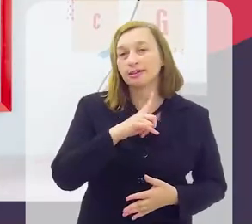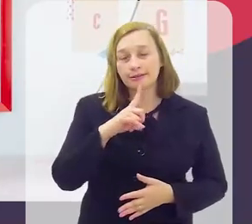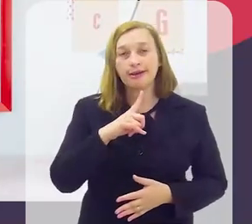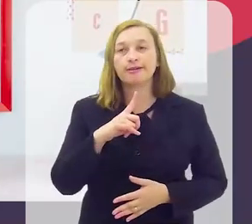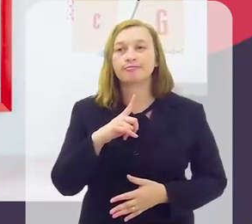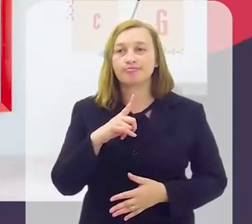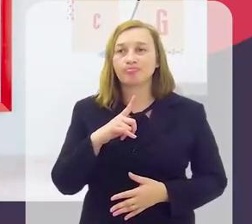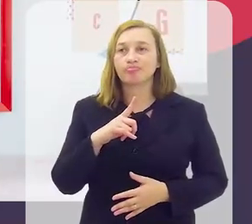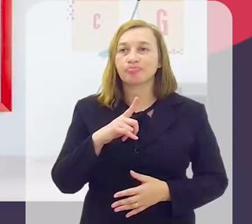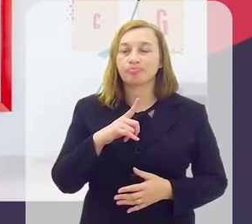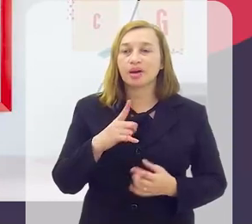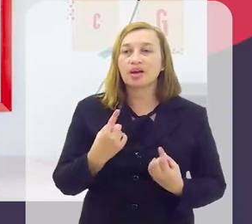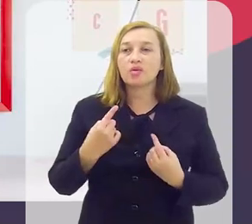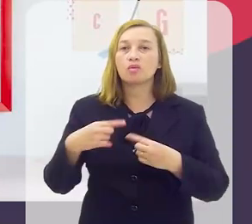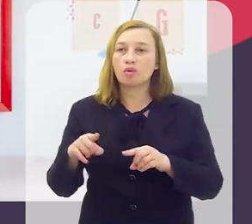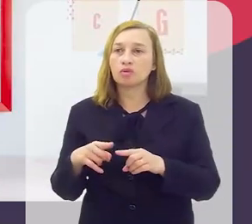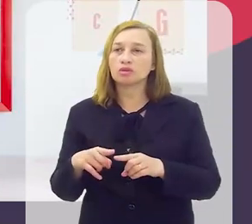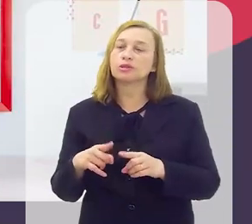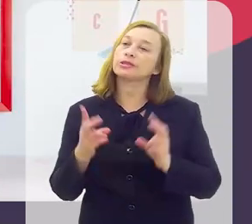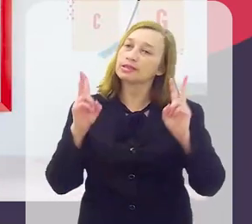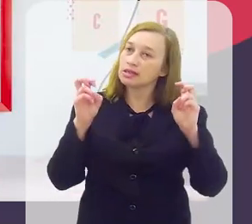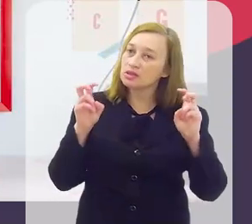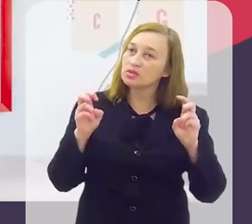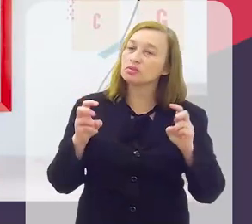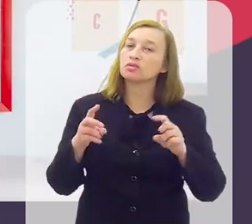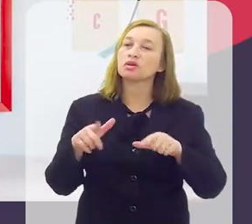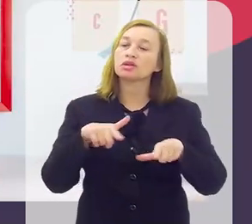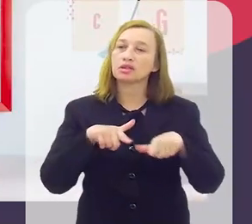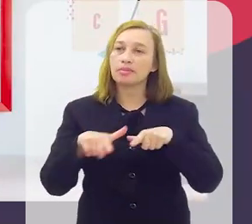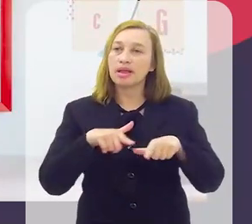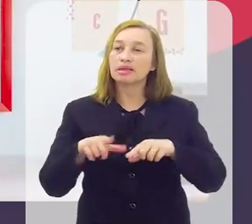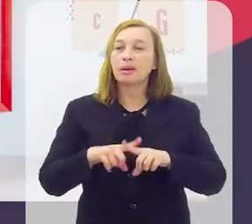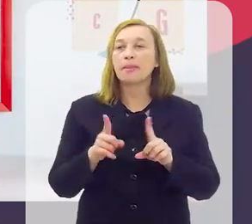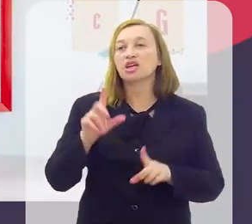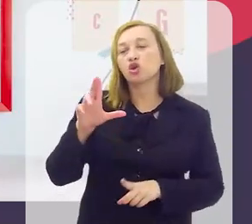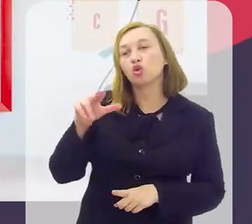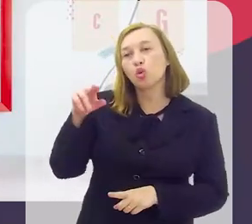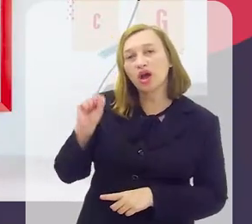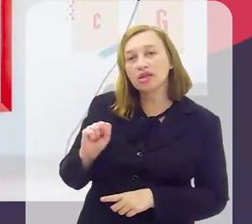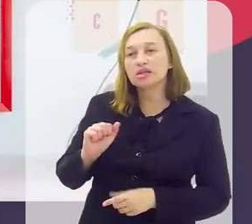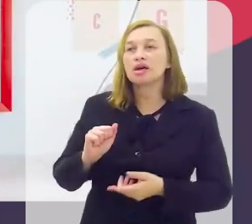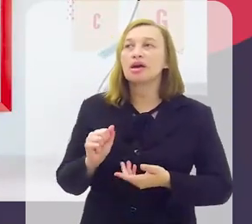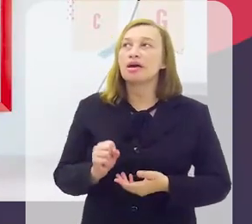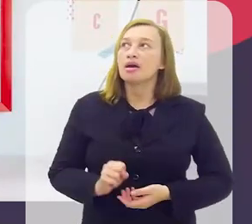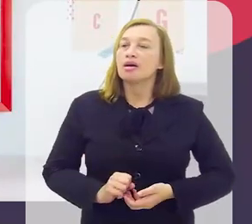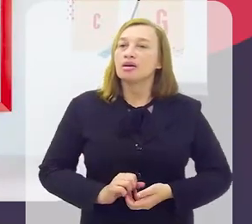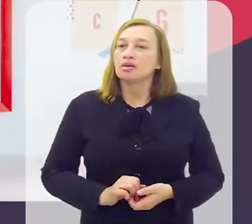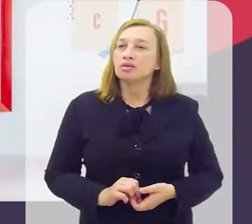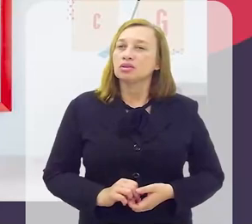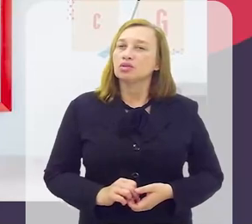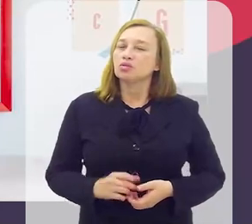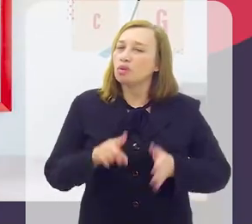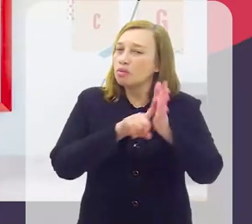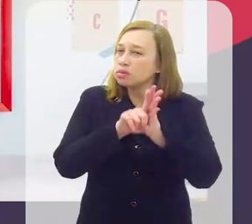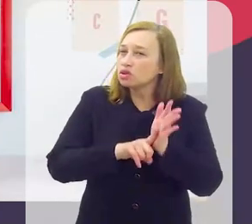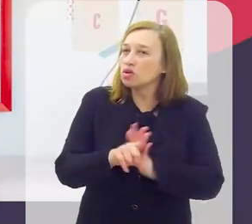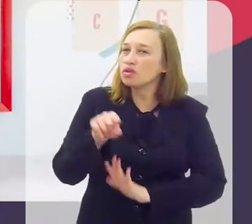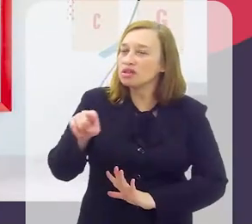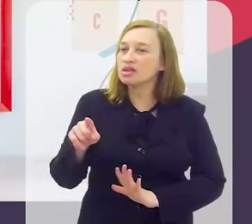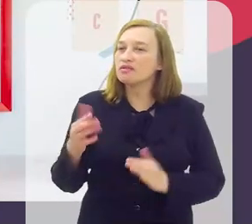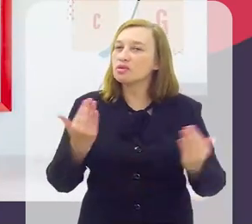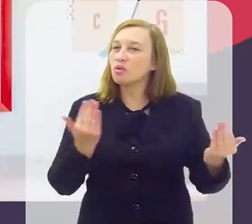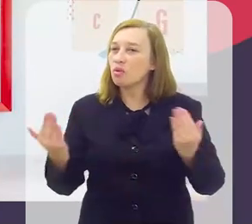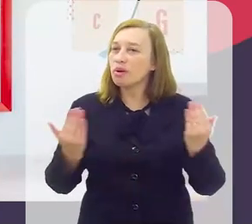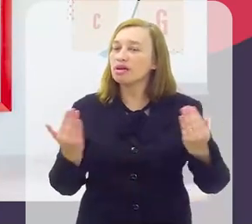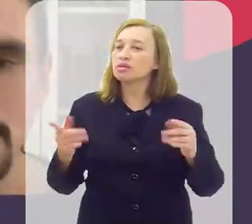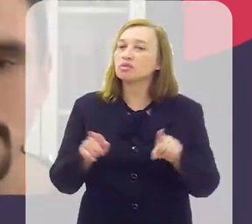que elas têm, né, para enfrentar nessa questão trabalhista. Agora, Lucas, nessa sua pesquisa você